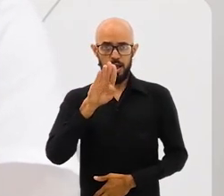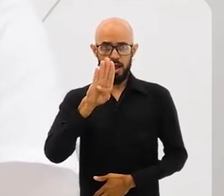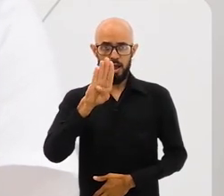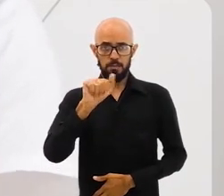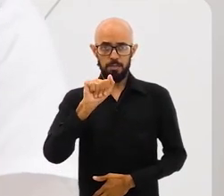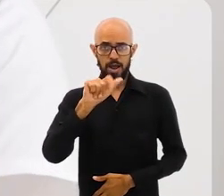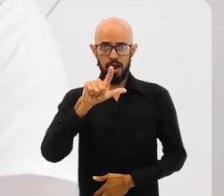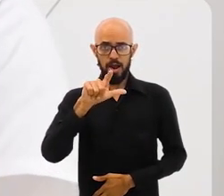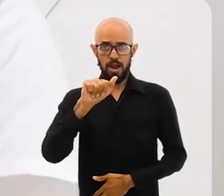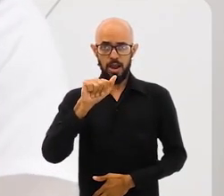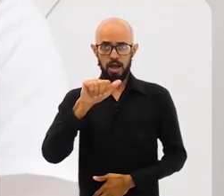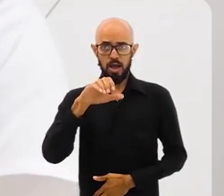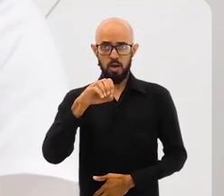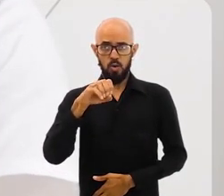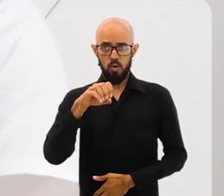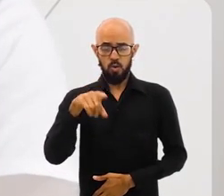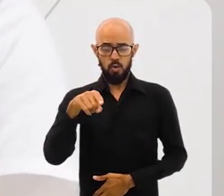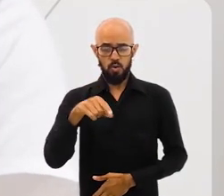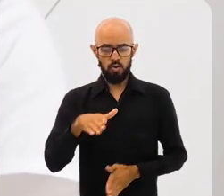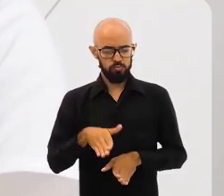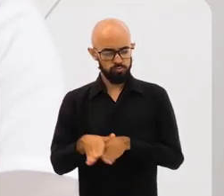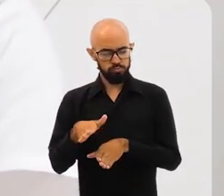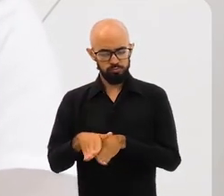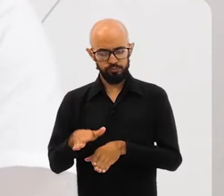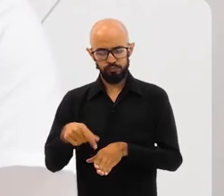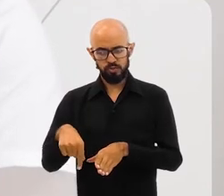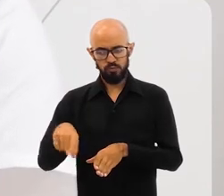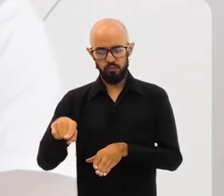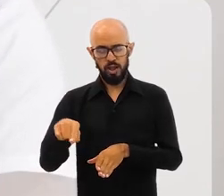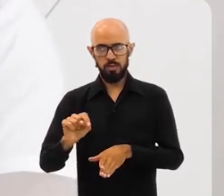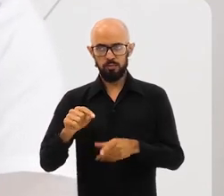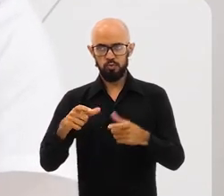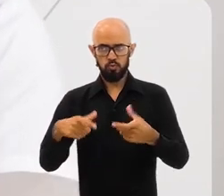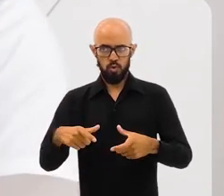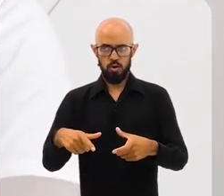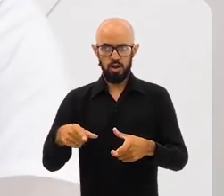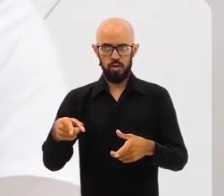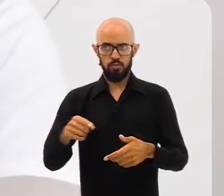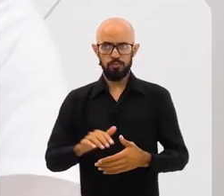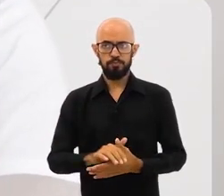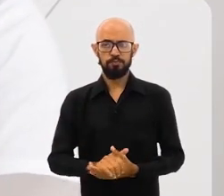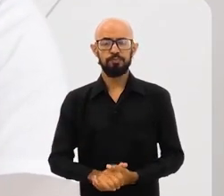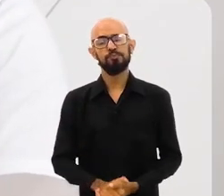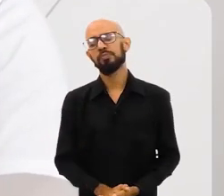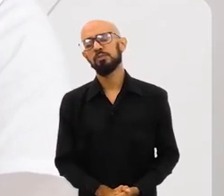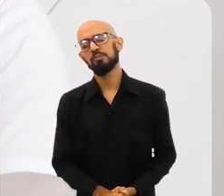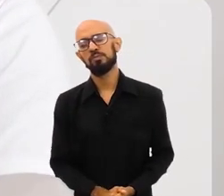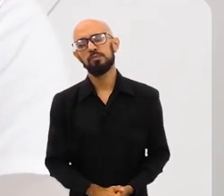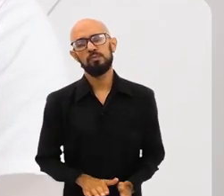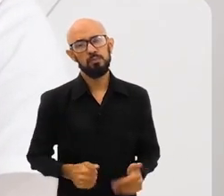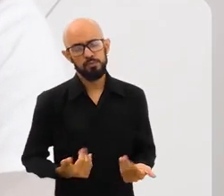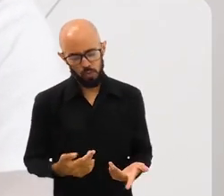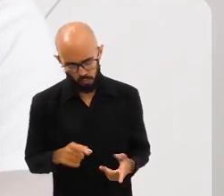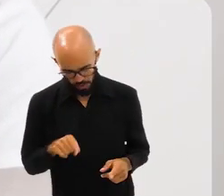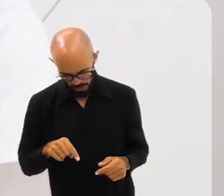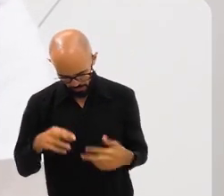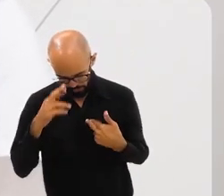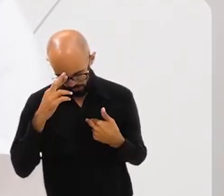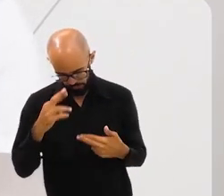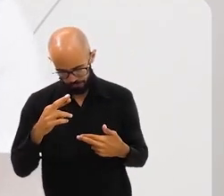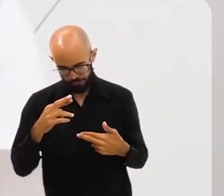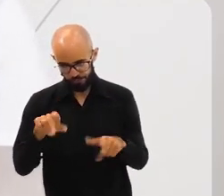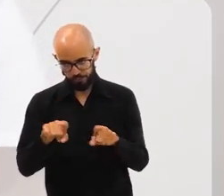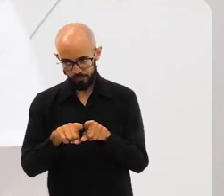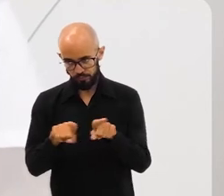direcione para um sacerdote de Orixá para um pai santo um Babalorixá EA ialorixá que seja muito então é